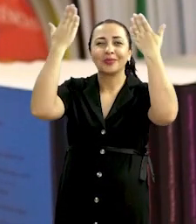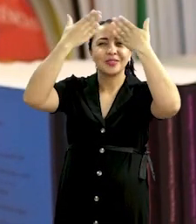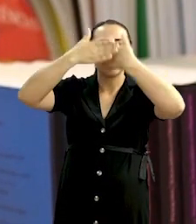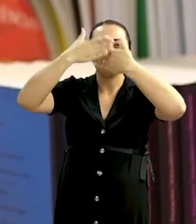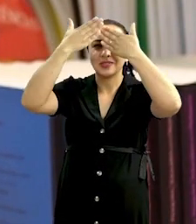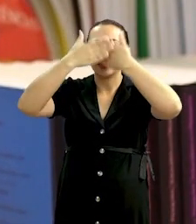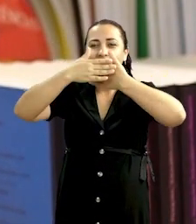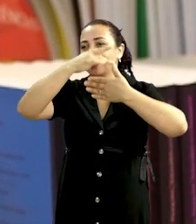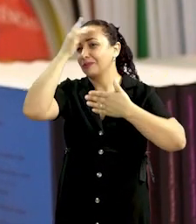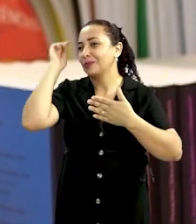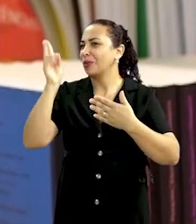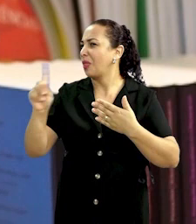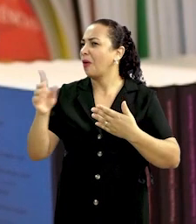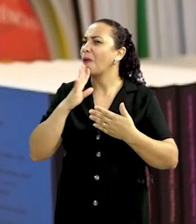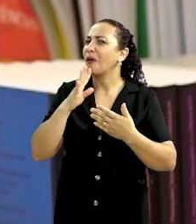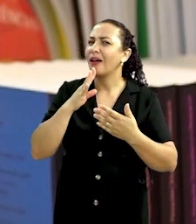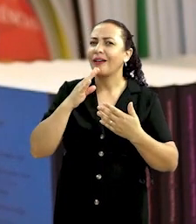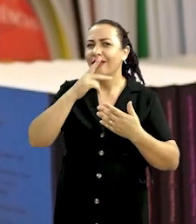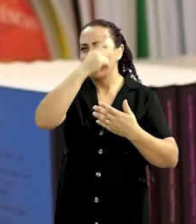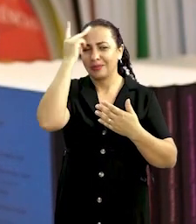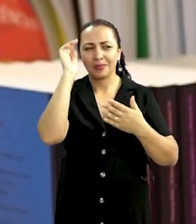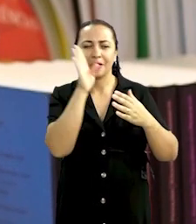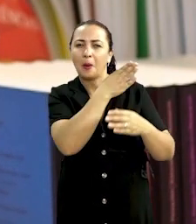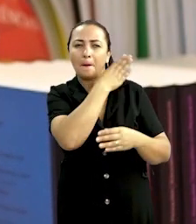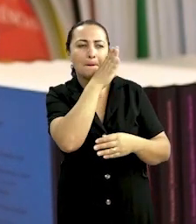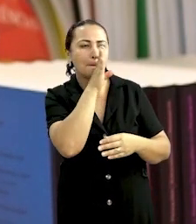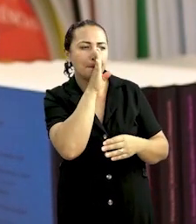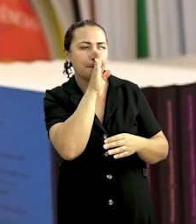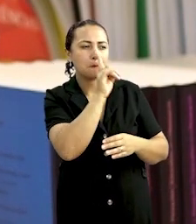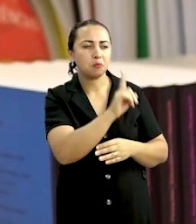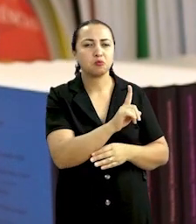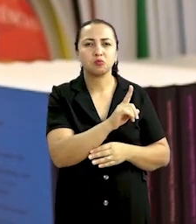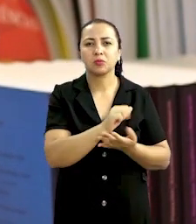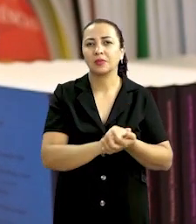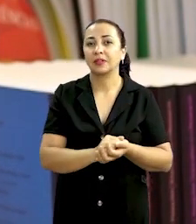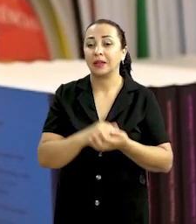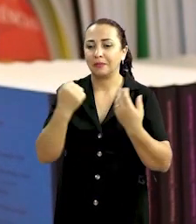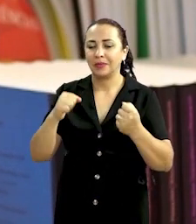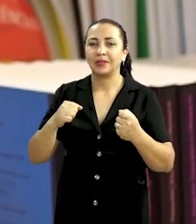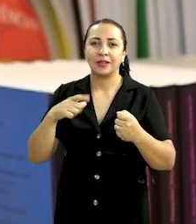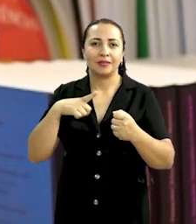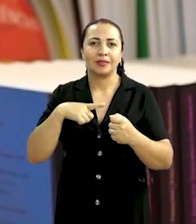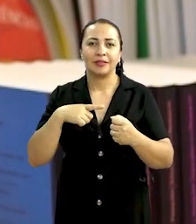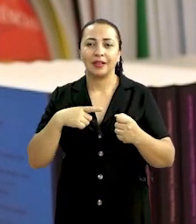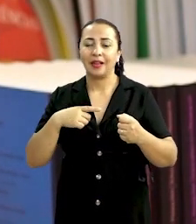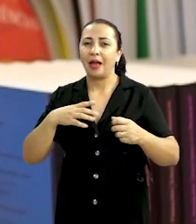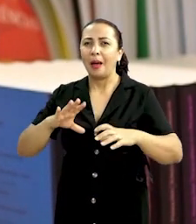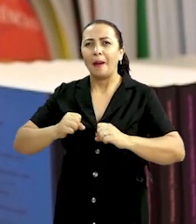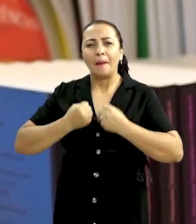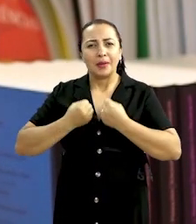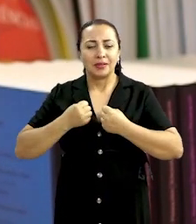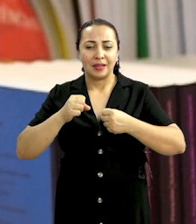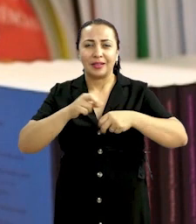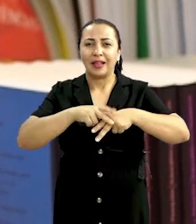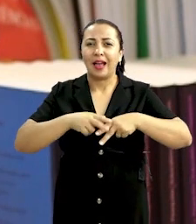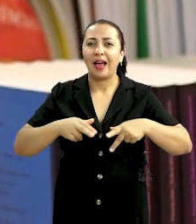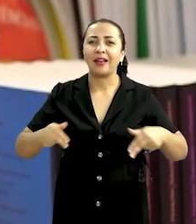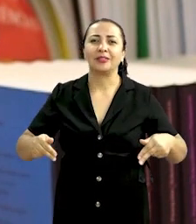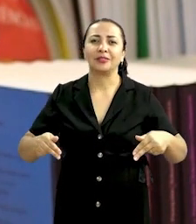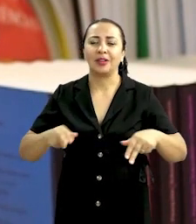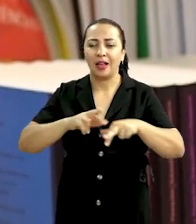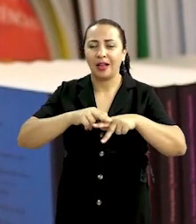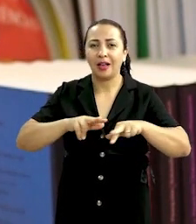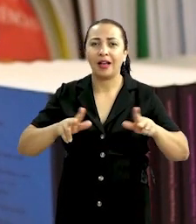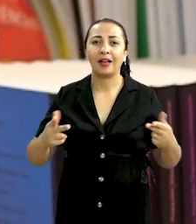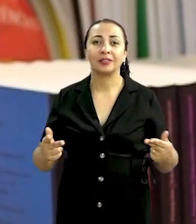invisíveis, a invisibilidade, né? As pessoas invisíveis, que são silenciadas, que precisam constituir pertencimentos